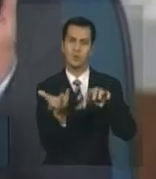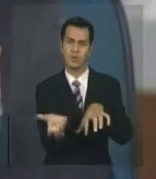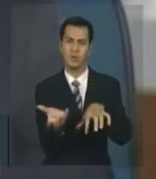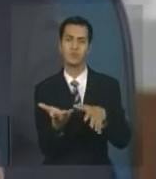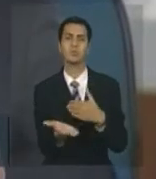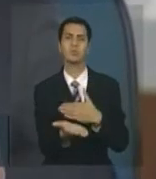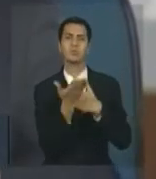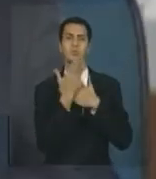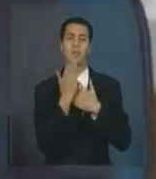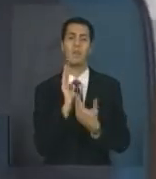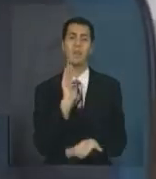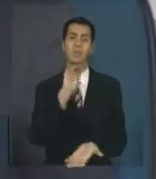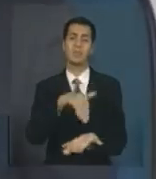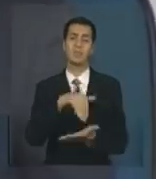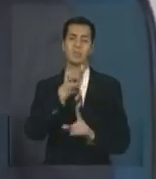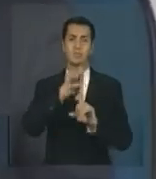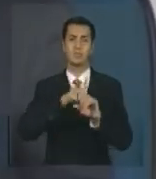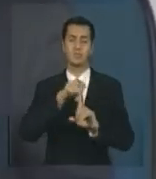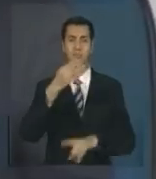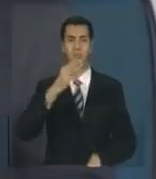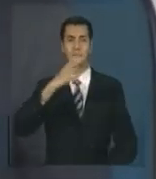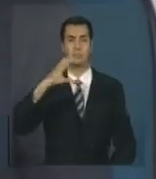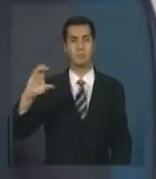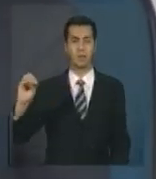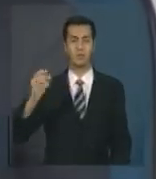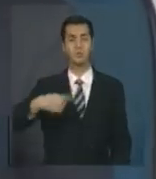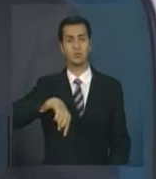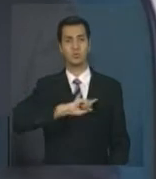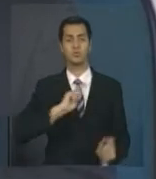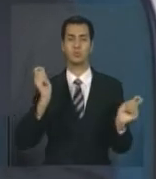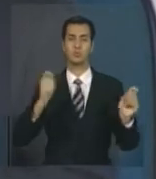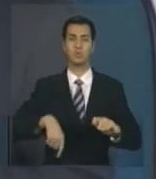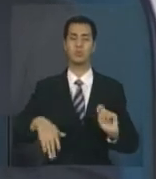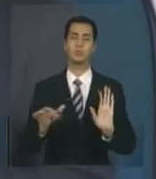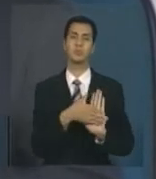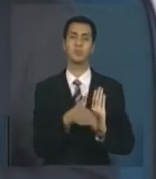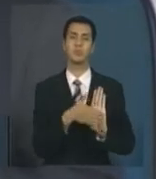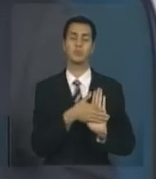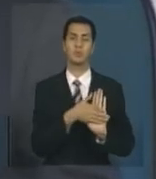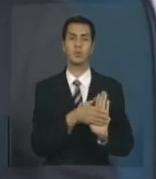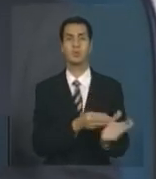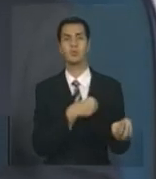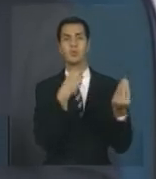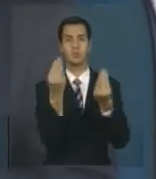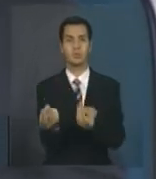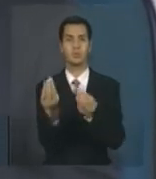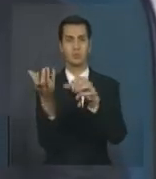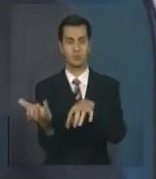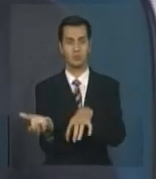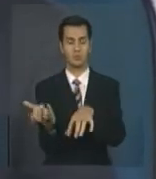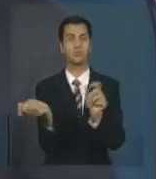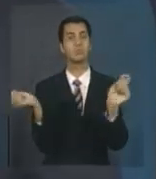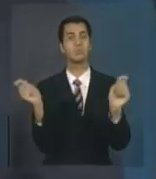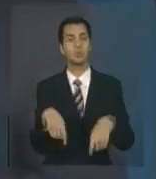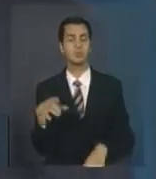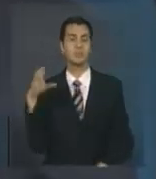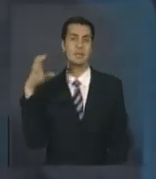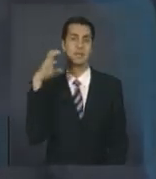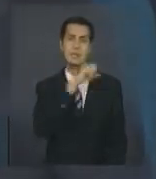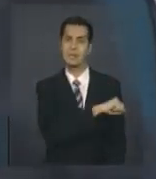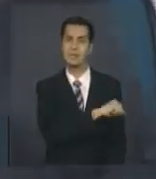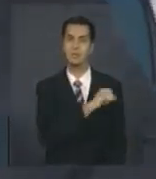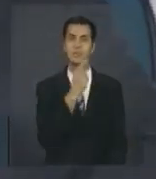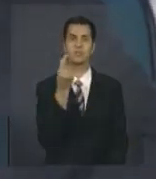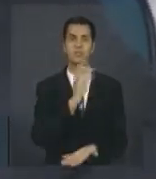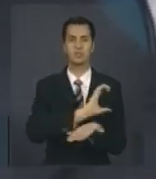gente possa propor ao Congresso as mudanças necessárias para agilizar a aplicação